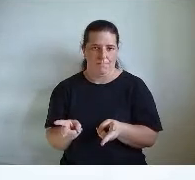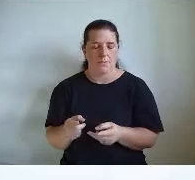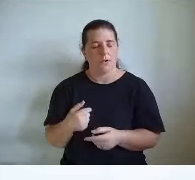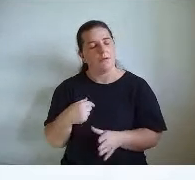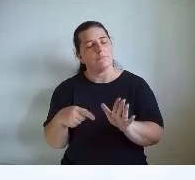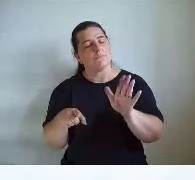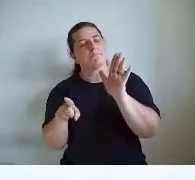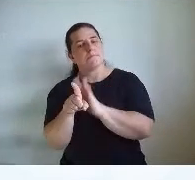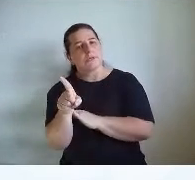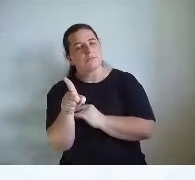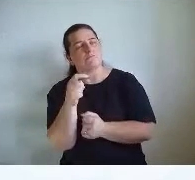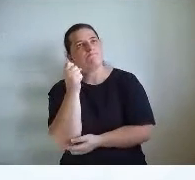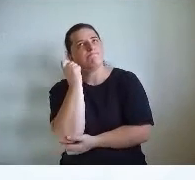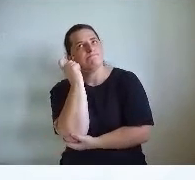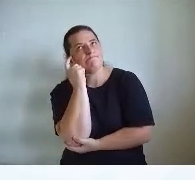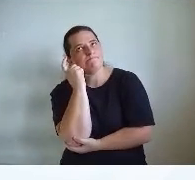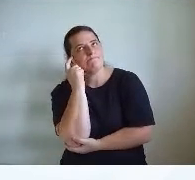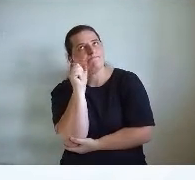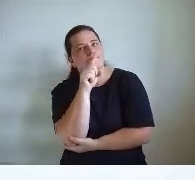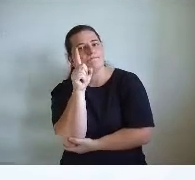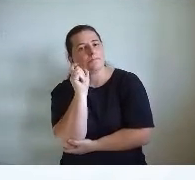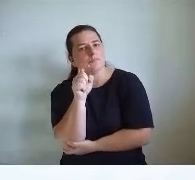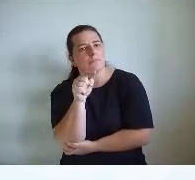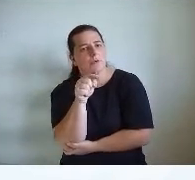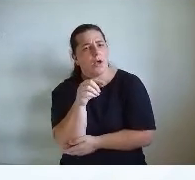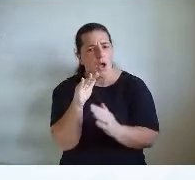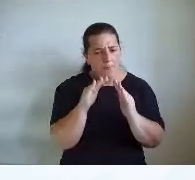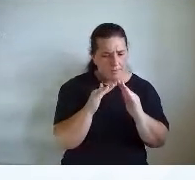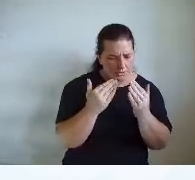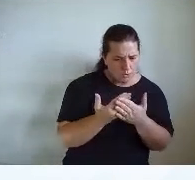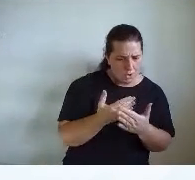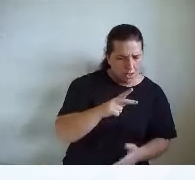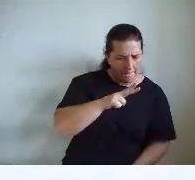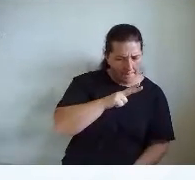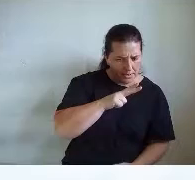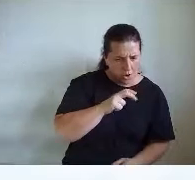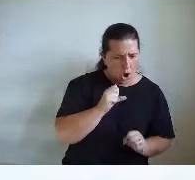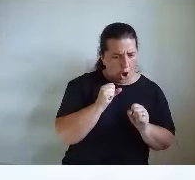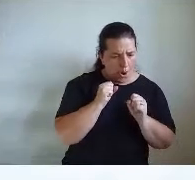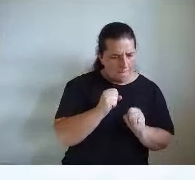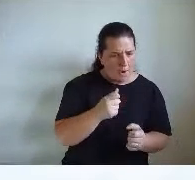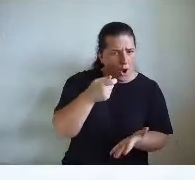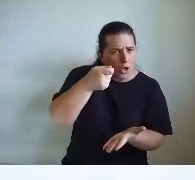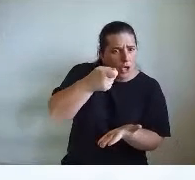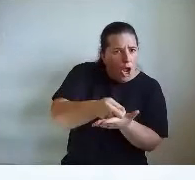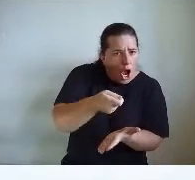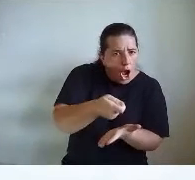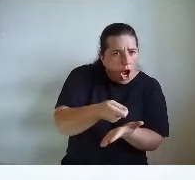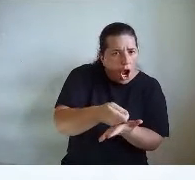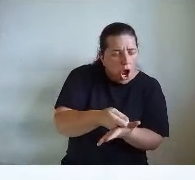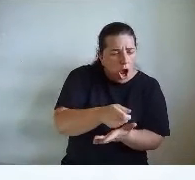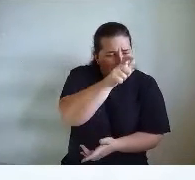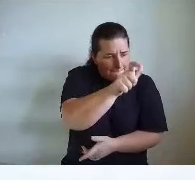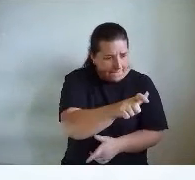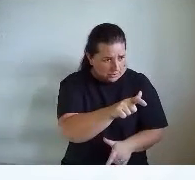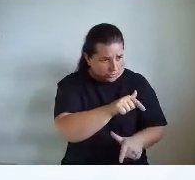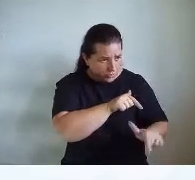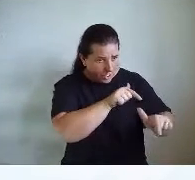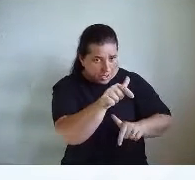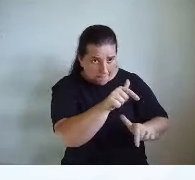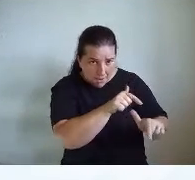que fica, uma escola privada ou uma escola pública pode exigir que esse profissional da educação compareça ao